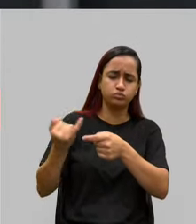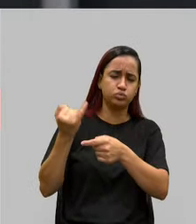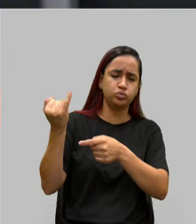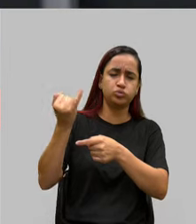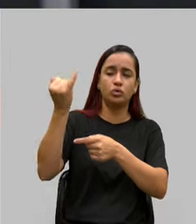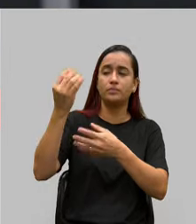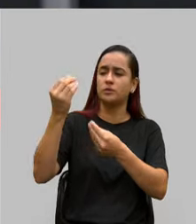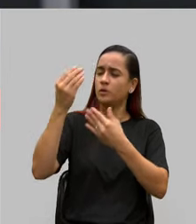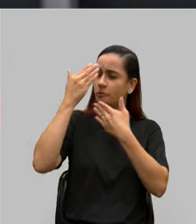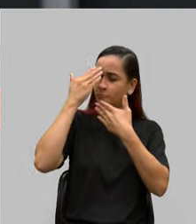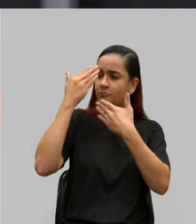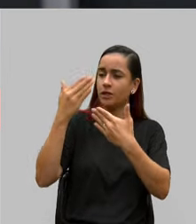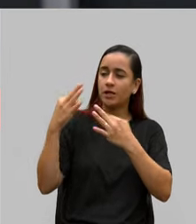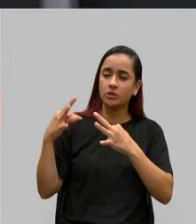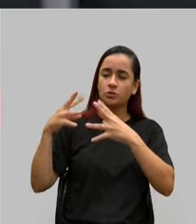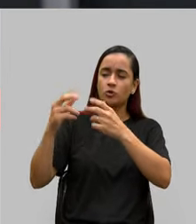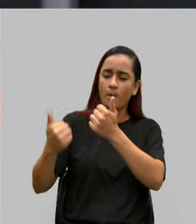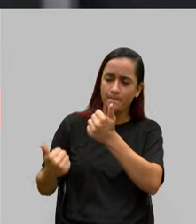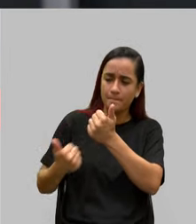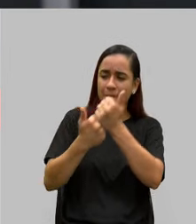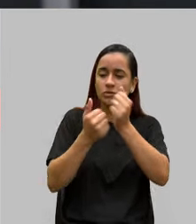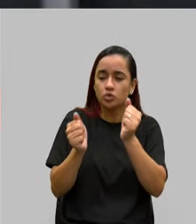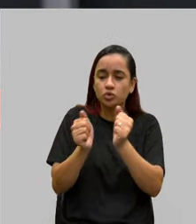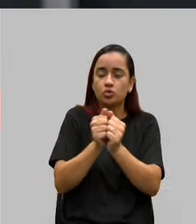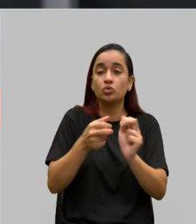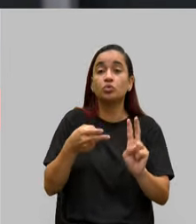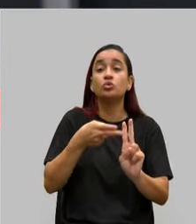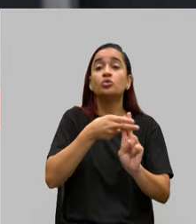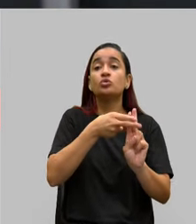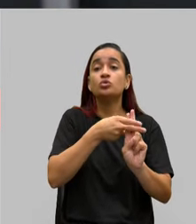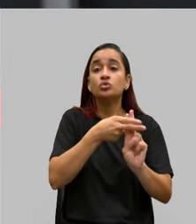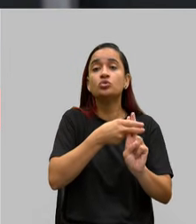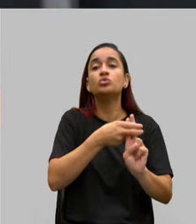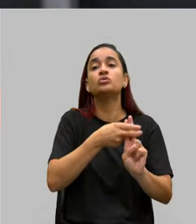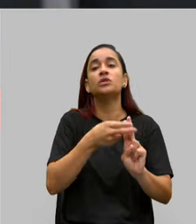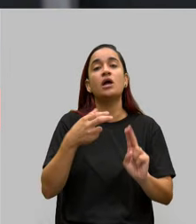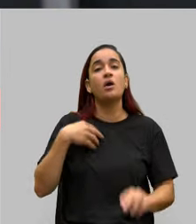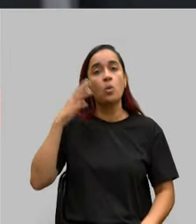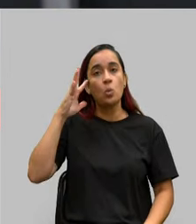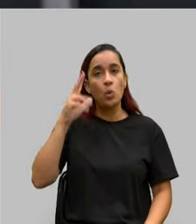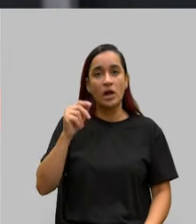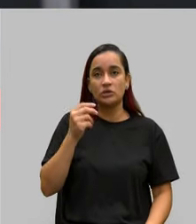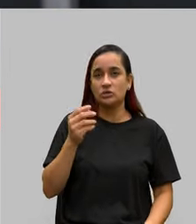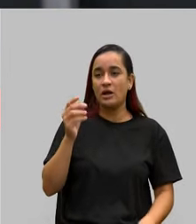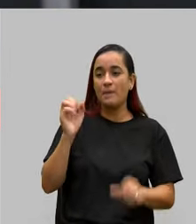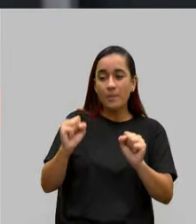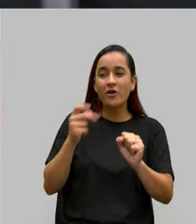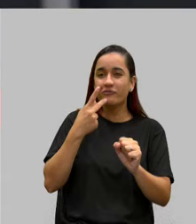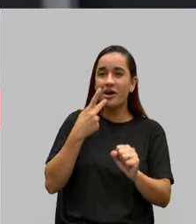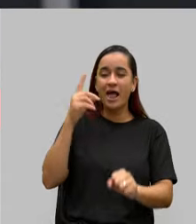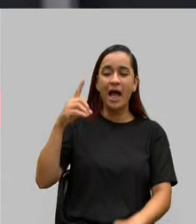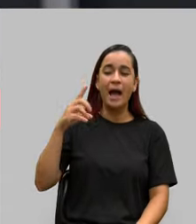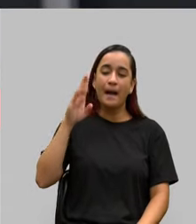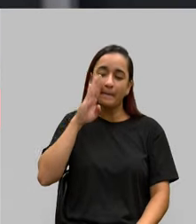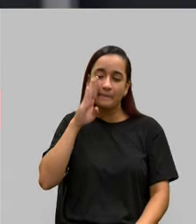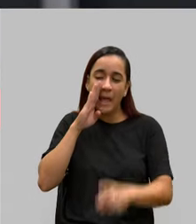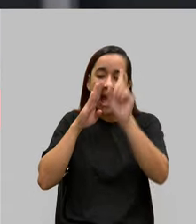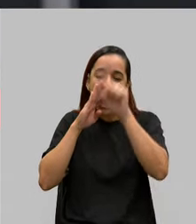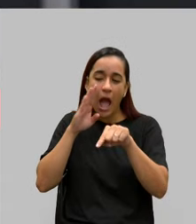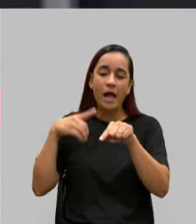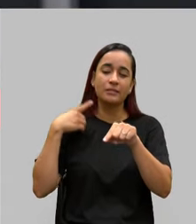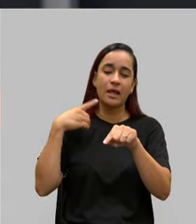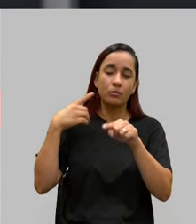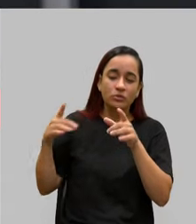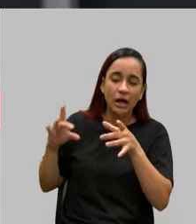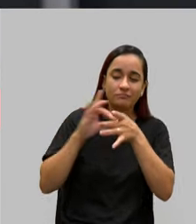por toda a parceria né com o SUS eu acho que a gente já pode chamar a Bia né deputada do SUS porque vem discutindo com a